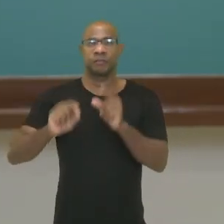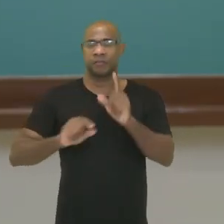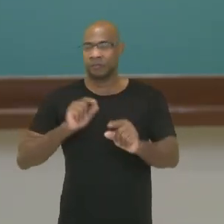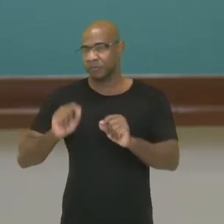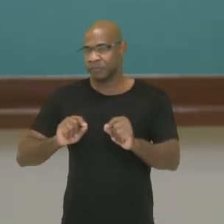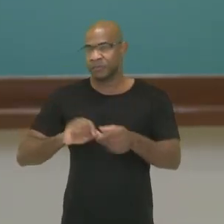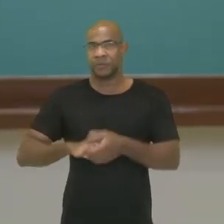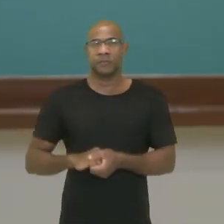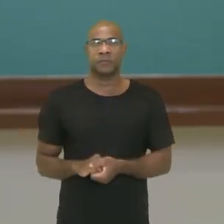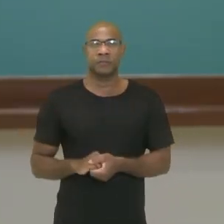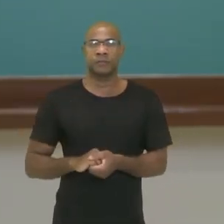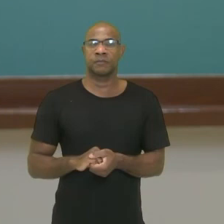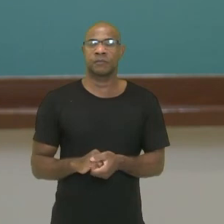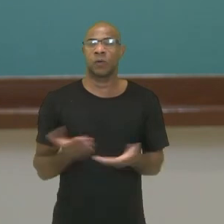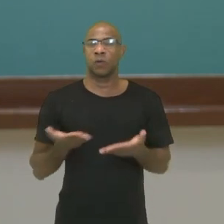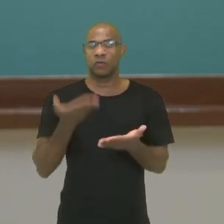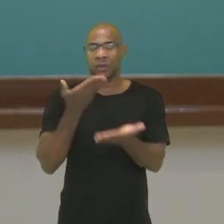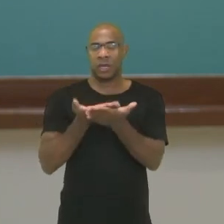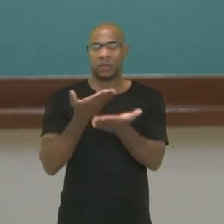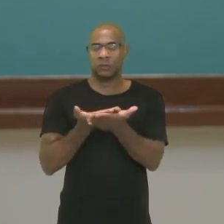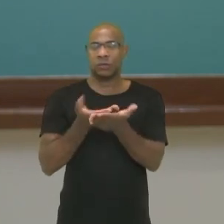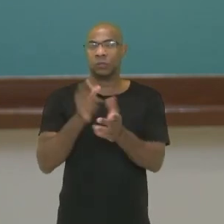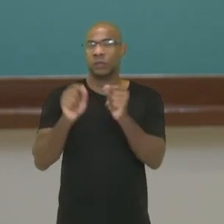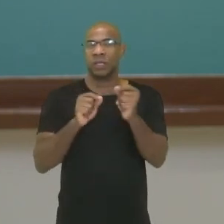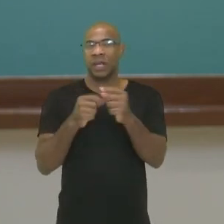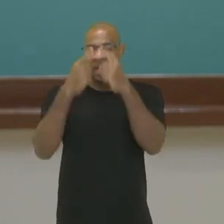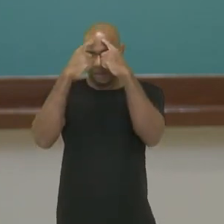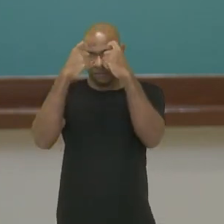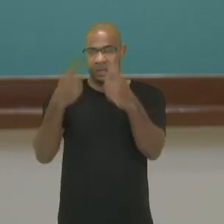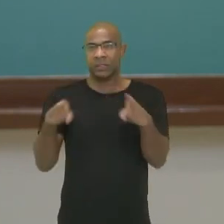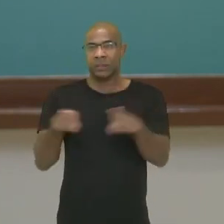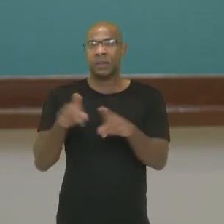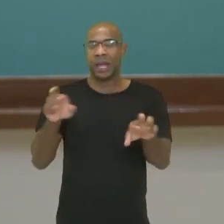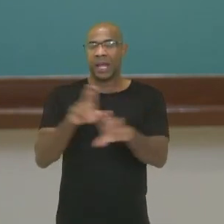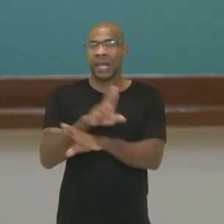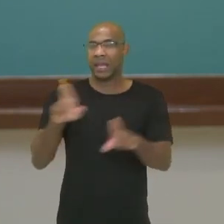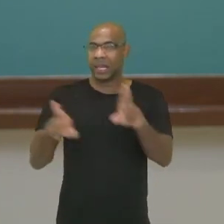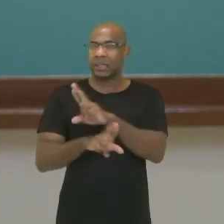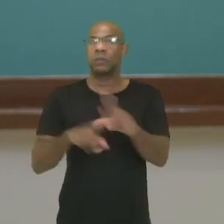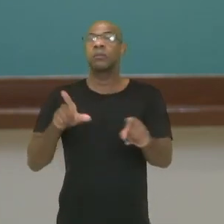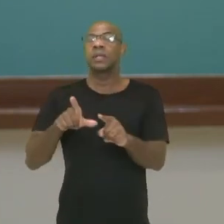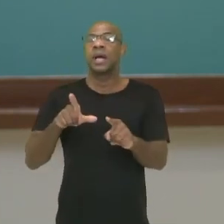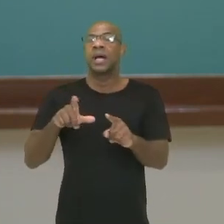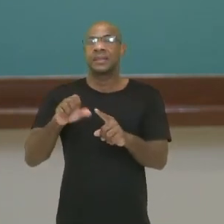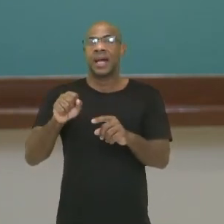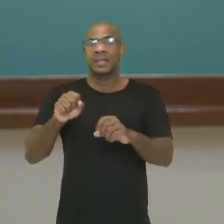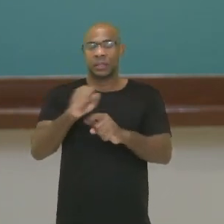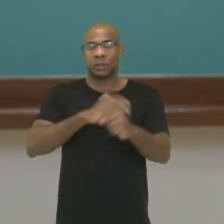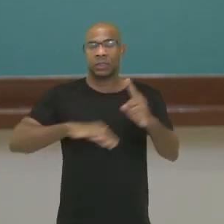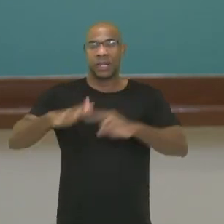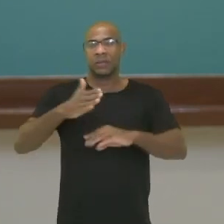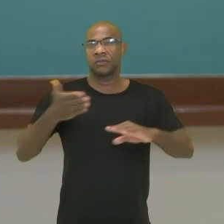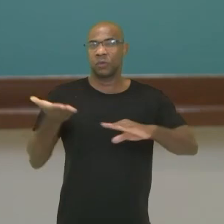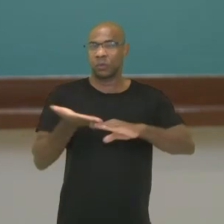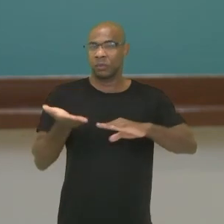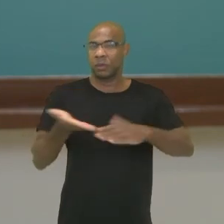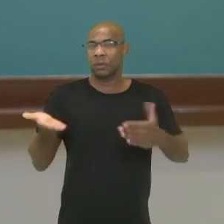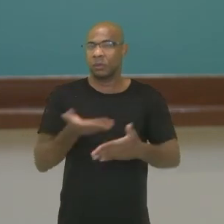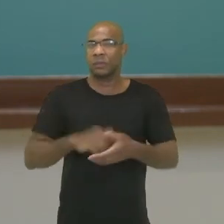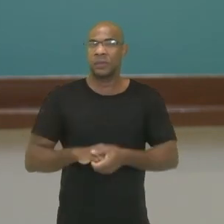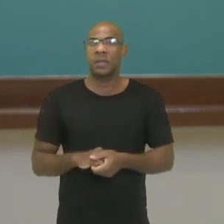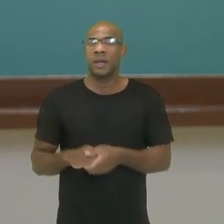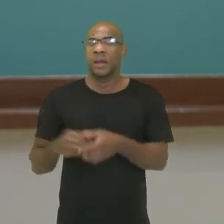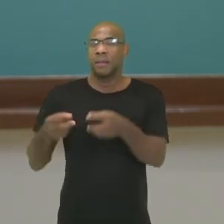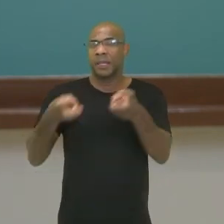hoje, abordamos a violência e suas relações na sociedade contemporânea, identificando como operam